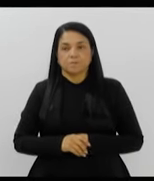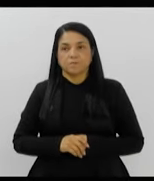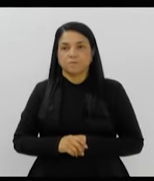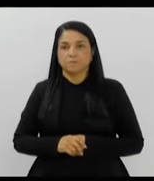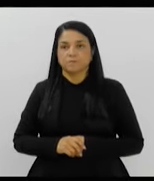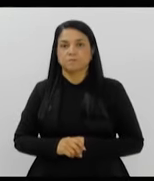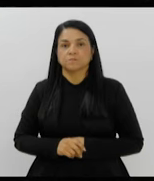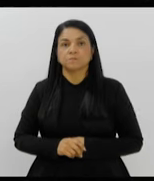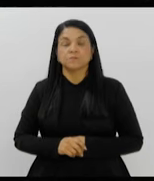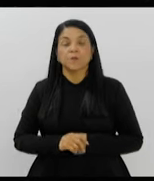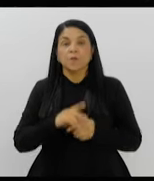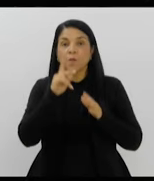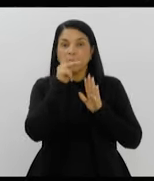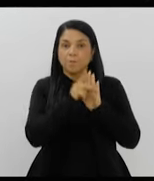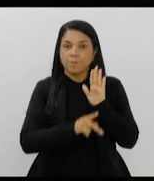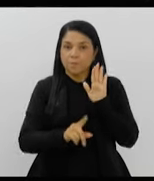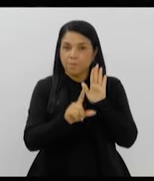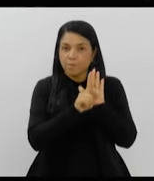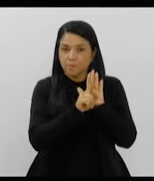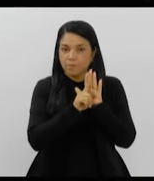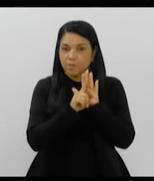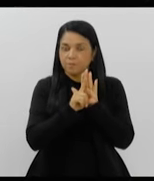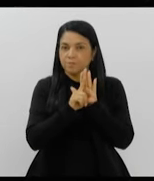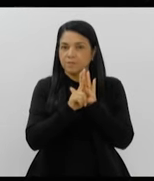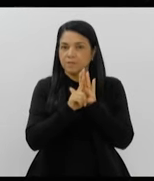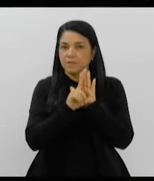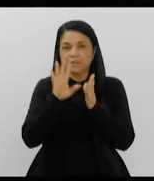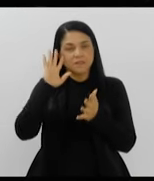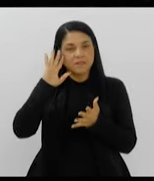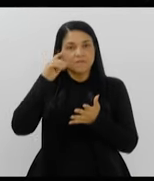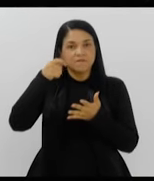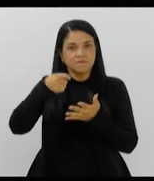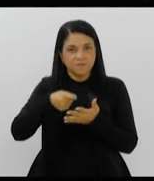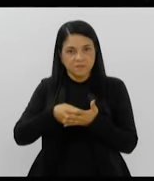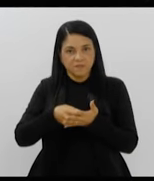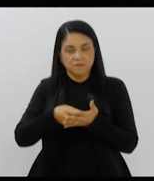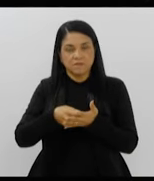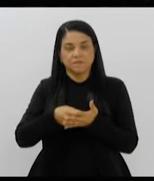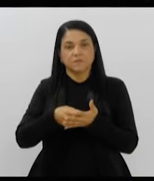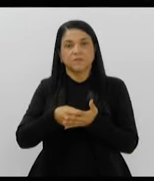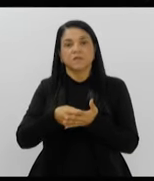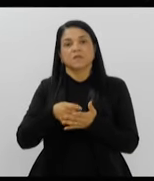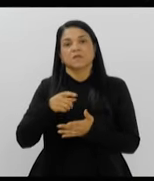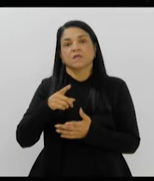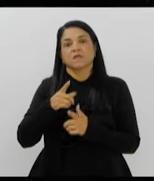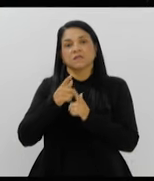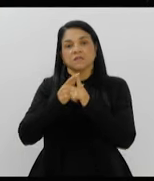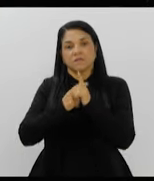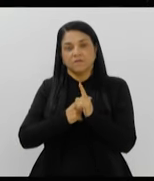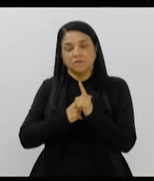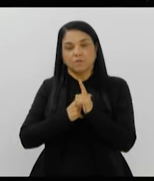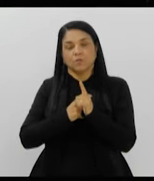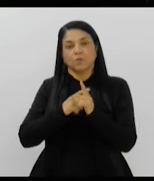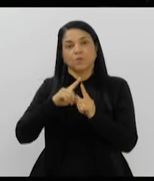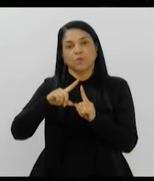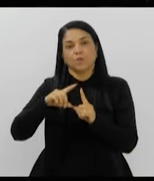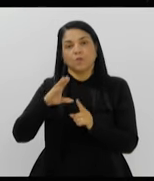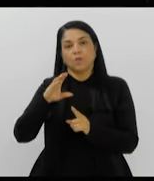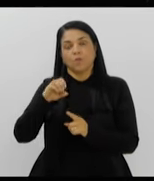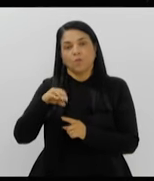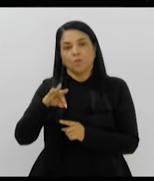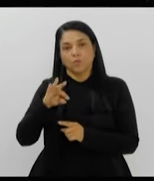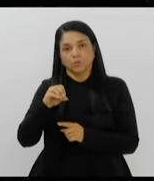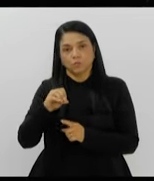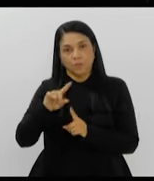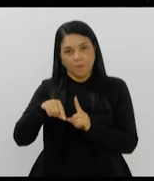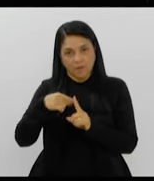Em projeto de lei, para definição de devedor quanto mais. Tem projeto de lei